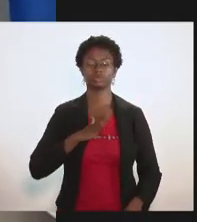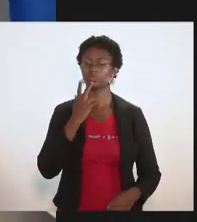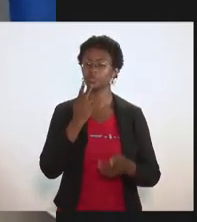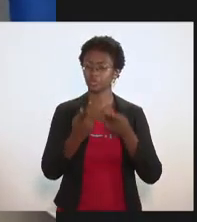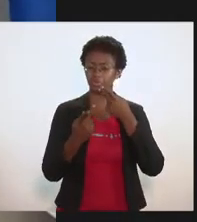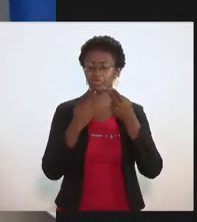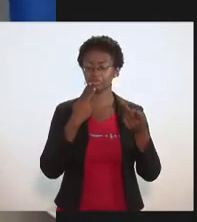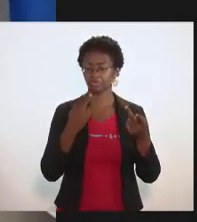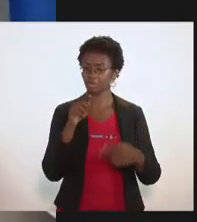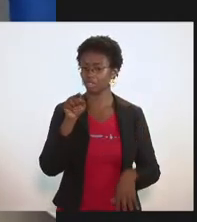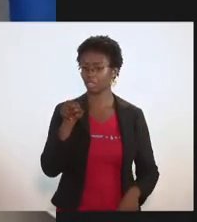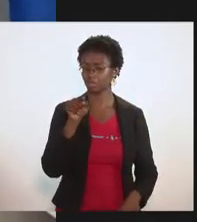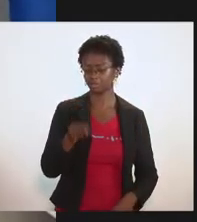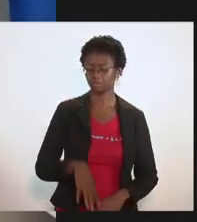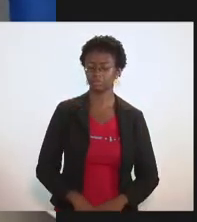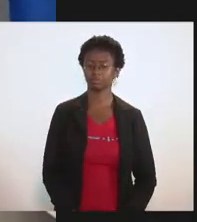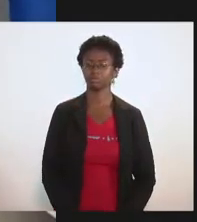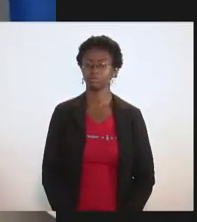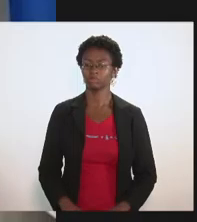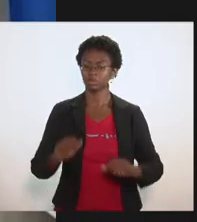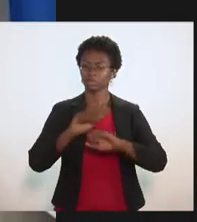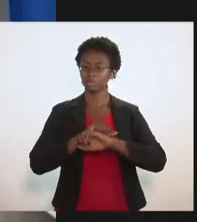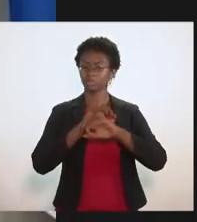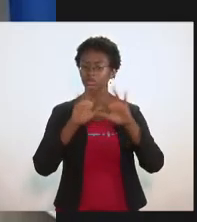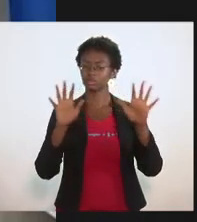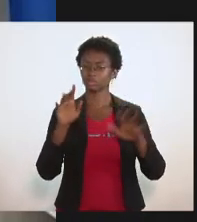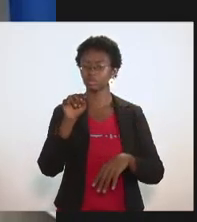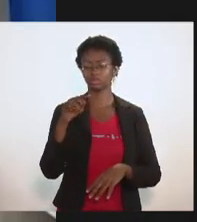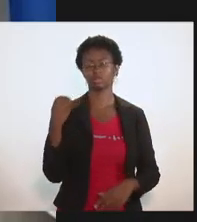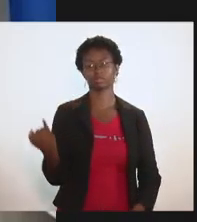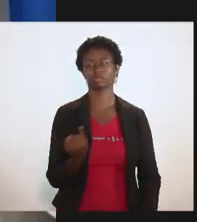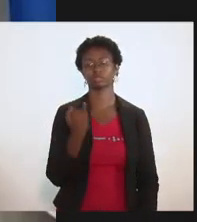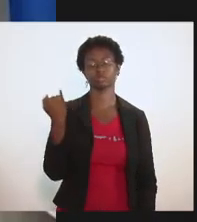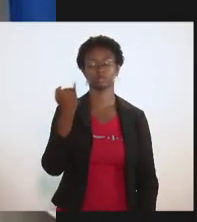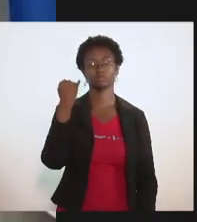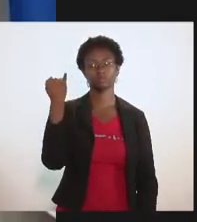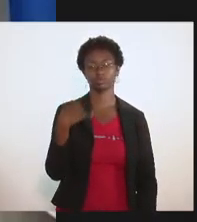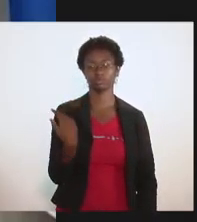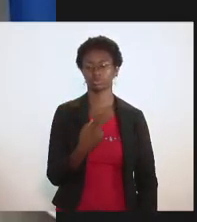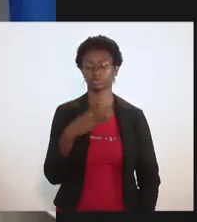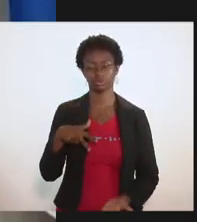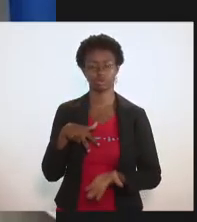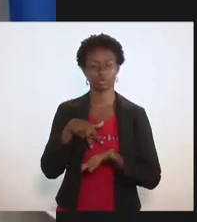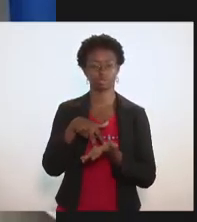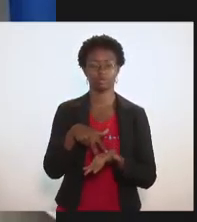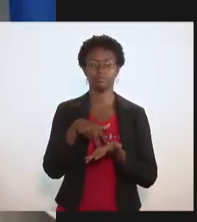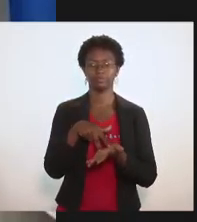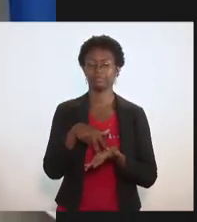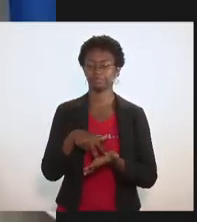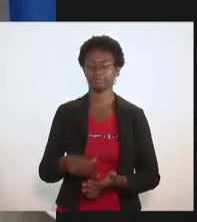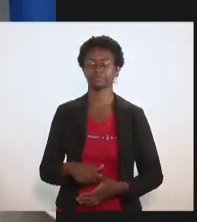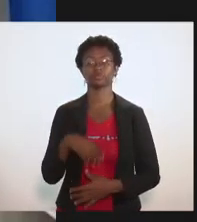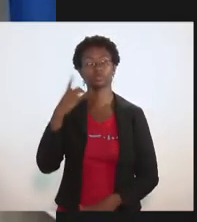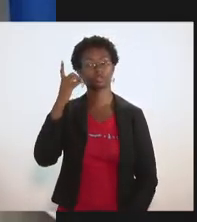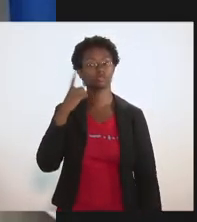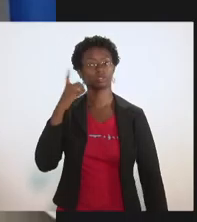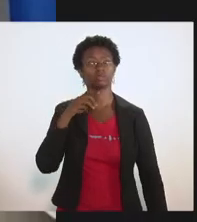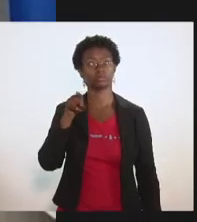Rodrigo Amorim, por favor. Senhor presidente, o relatório do deputado Rodrigo Bacelar é sempre muito bem